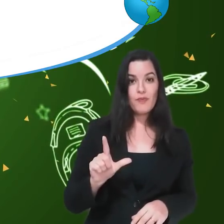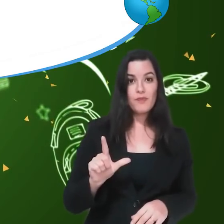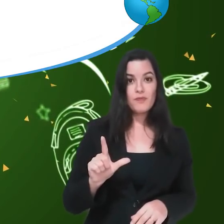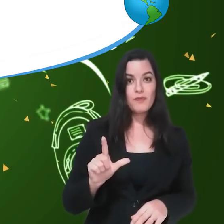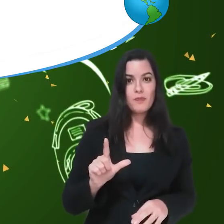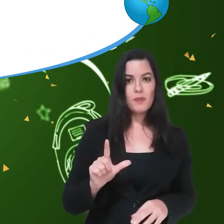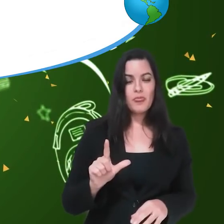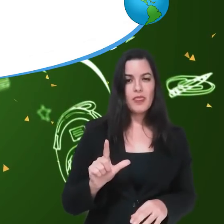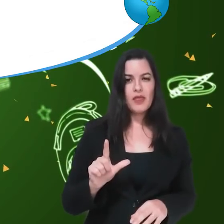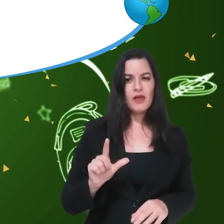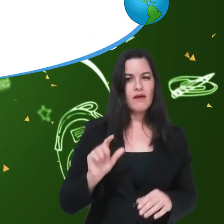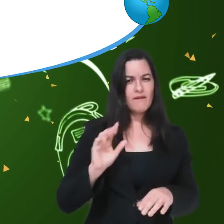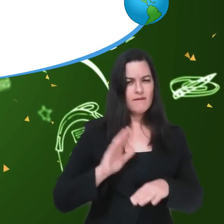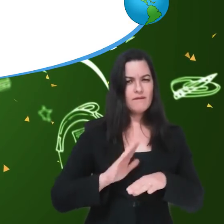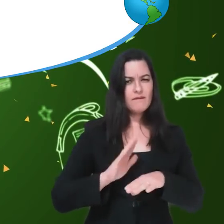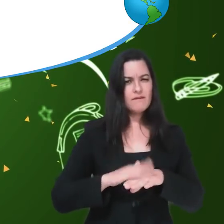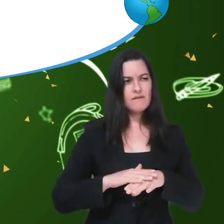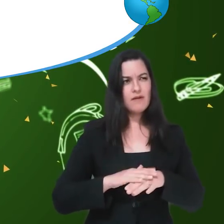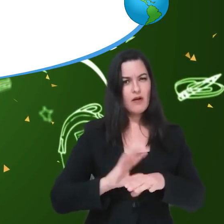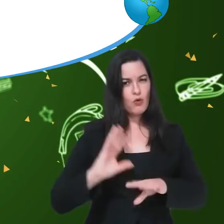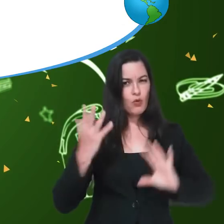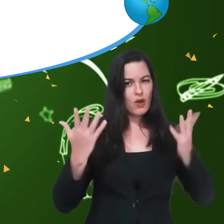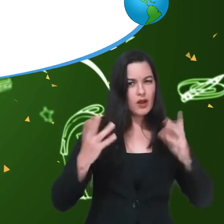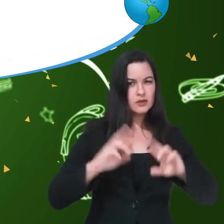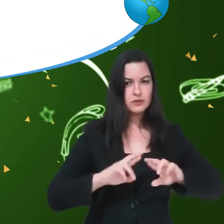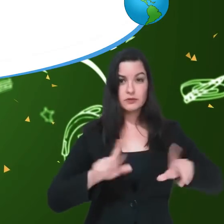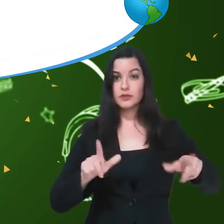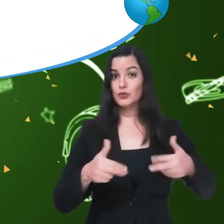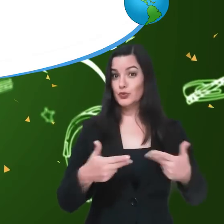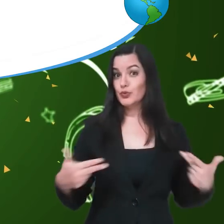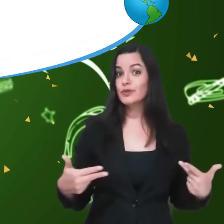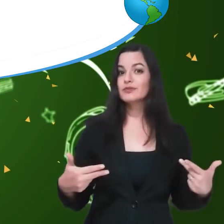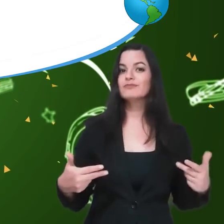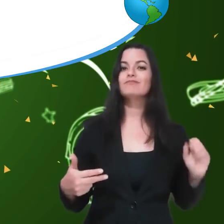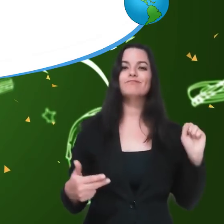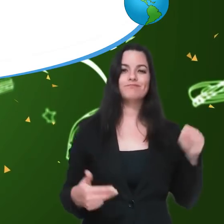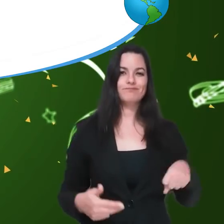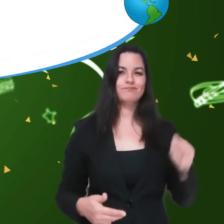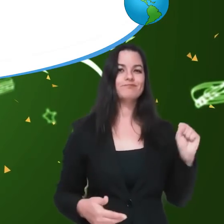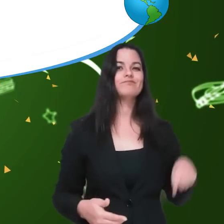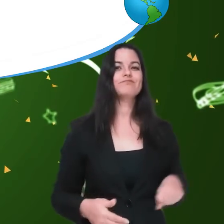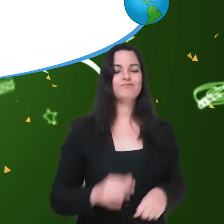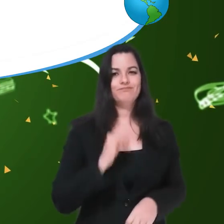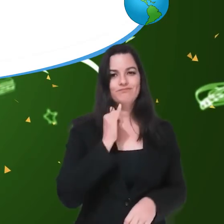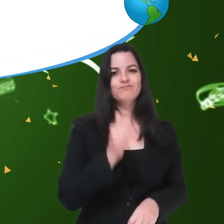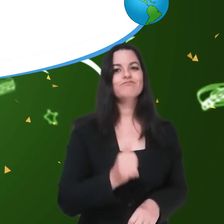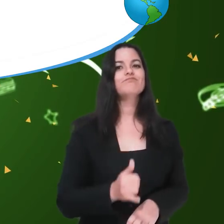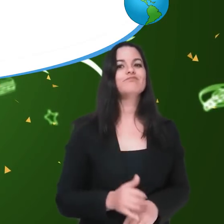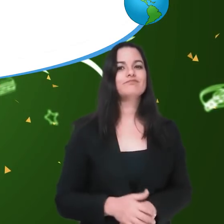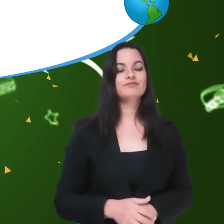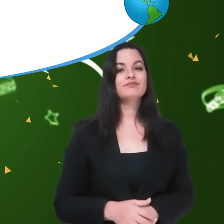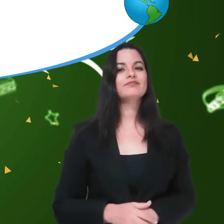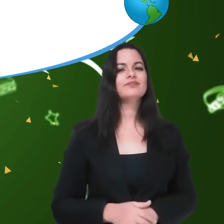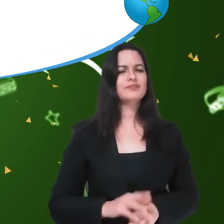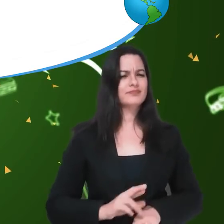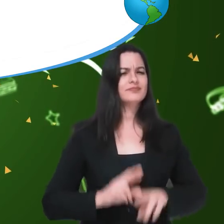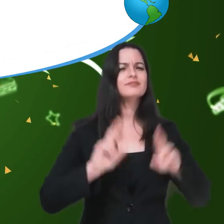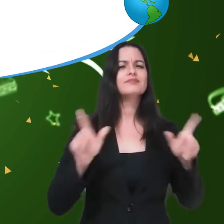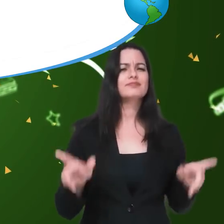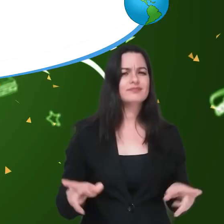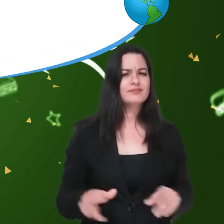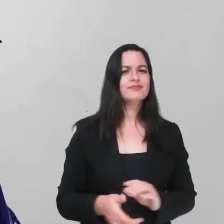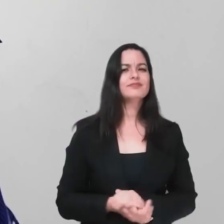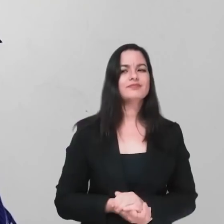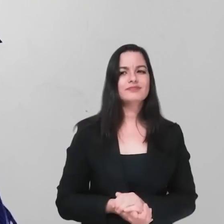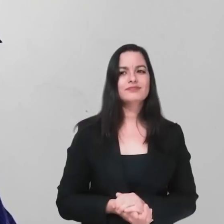alguma diferença para nós? Já vou adiantar para vocês que faz sim, faz muita